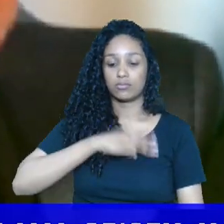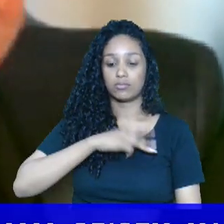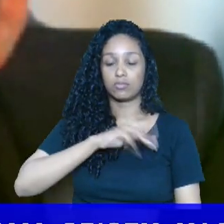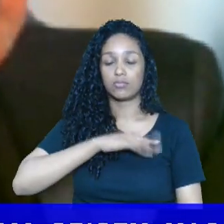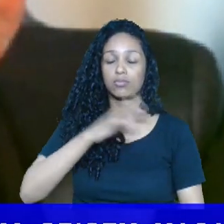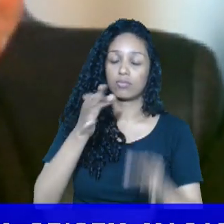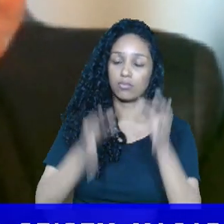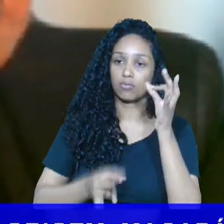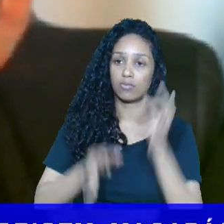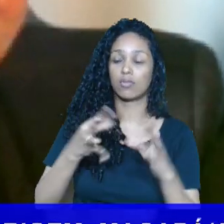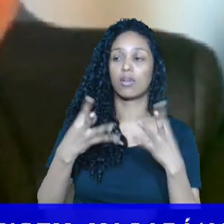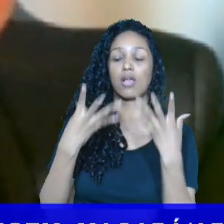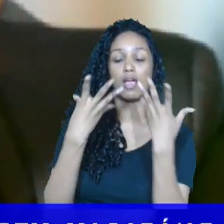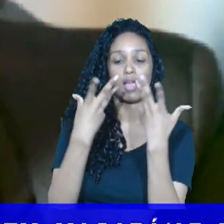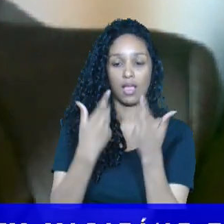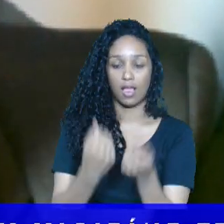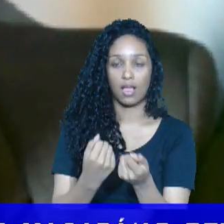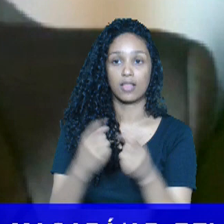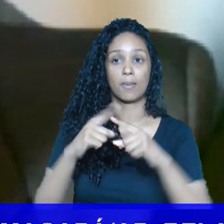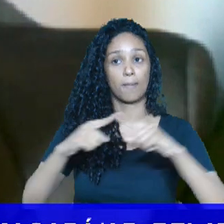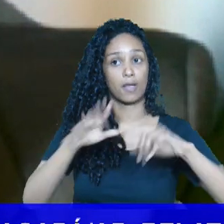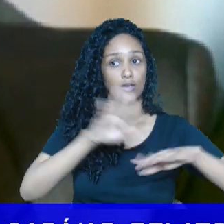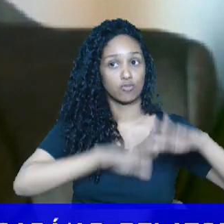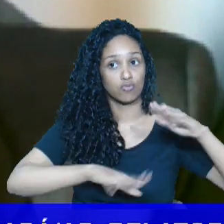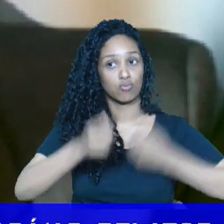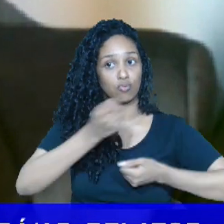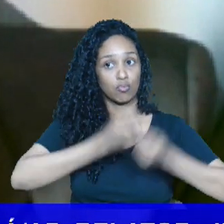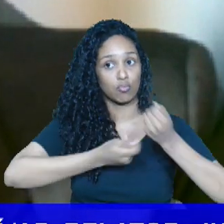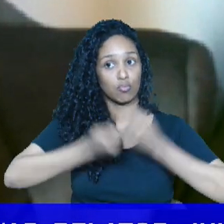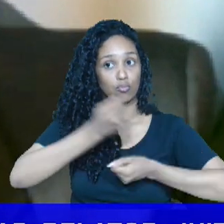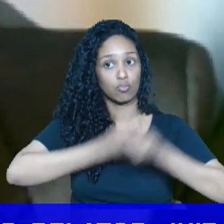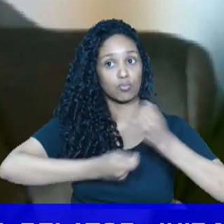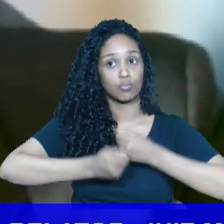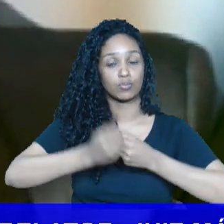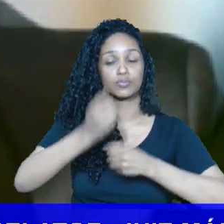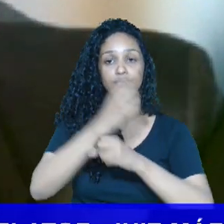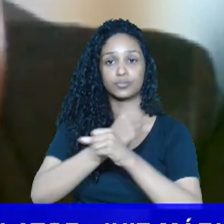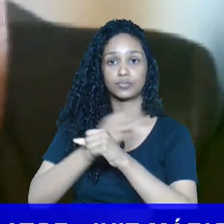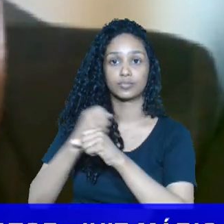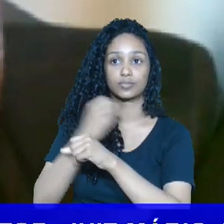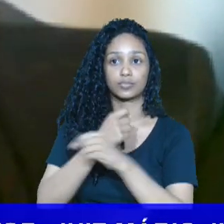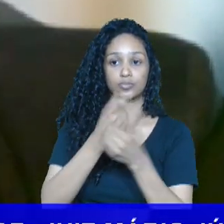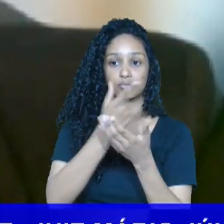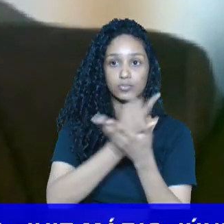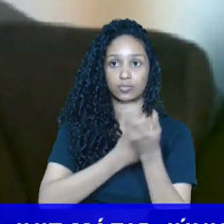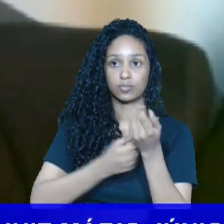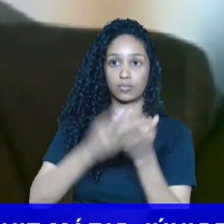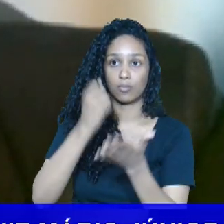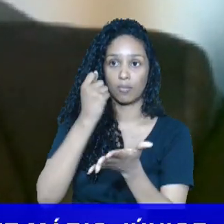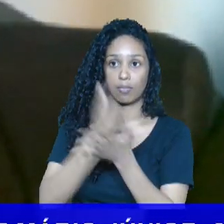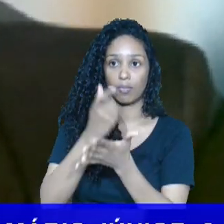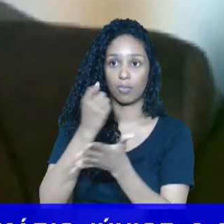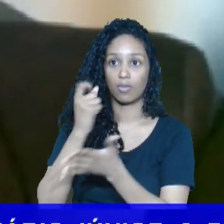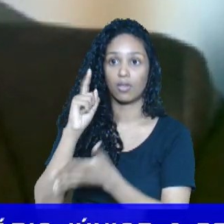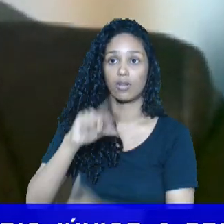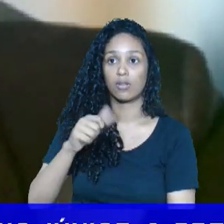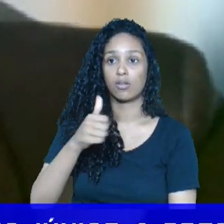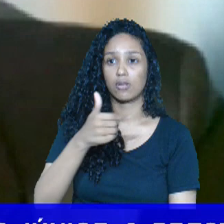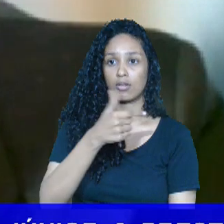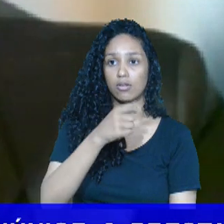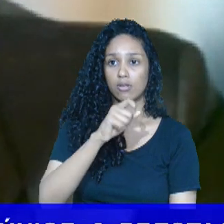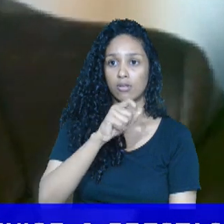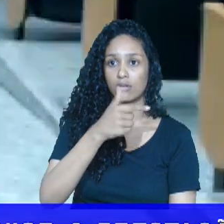julgando aprovadas com ressalvas as contas de Edejan Cardoso da Silva nas eleições de 2022. É o